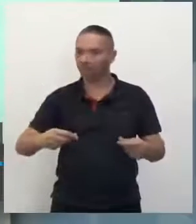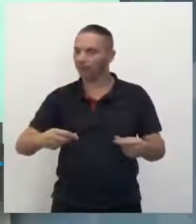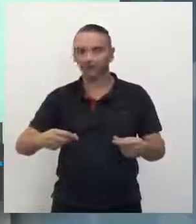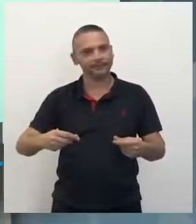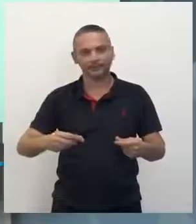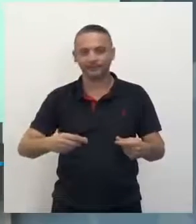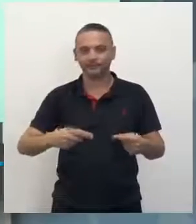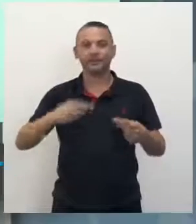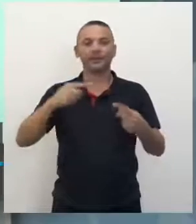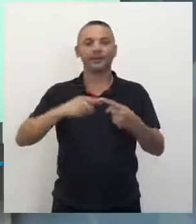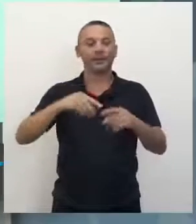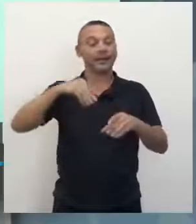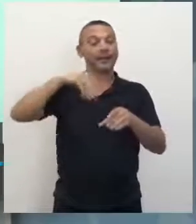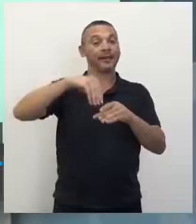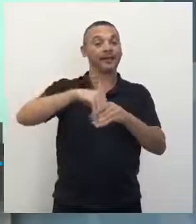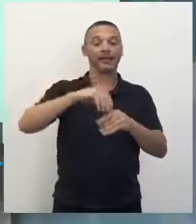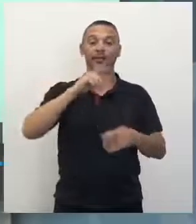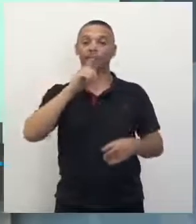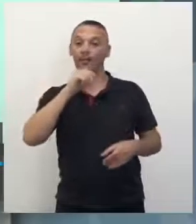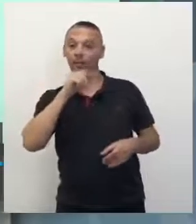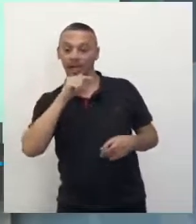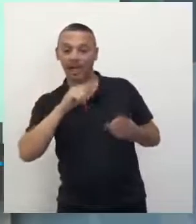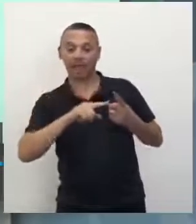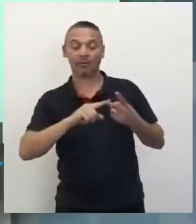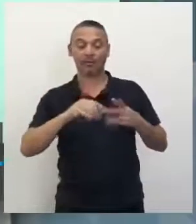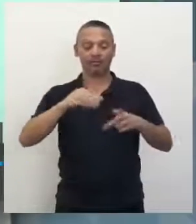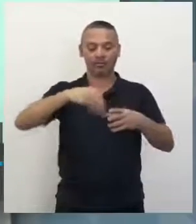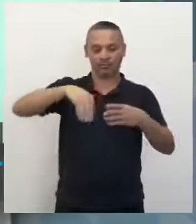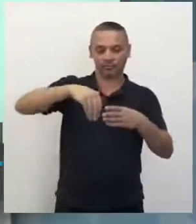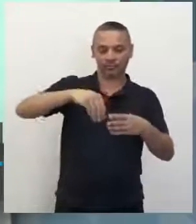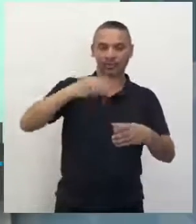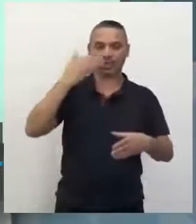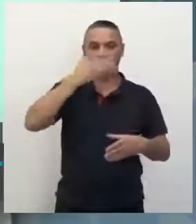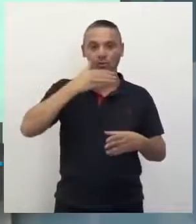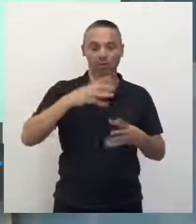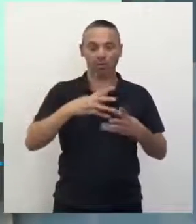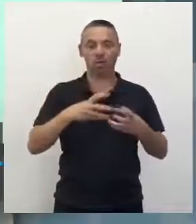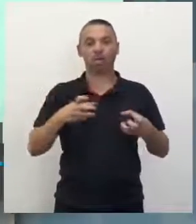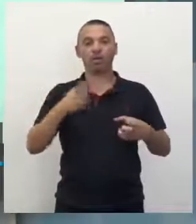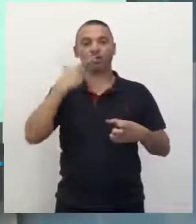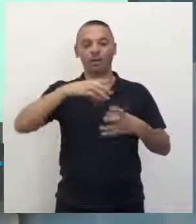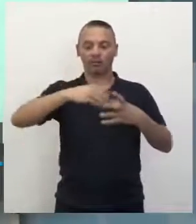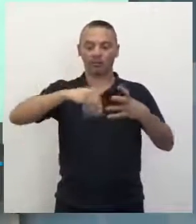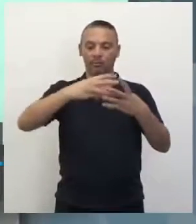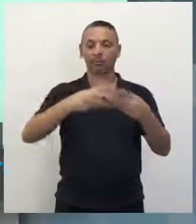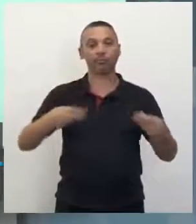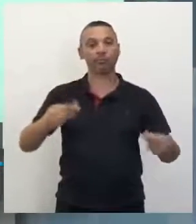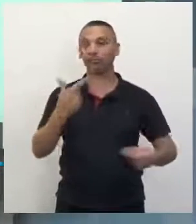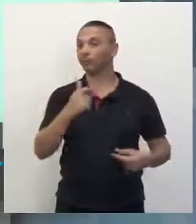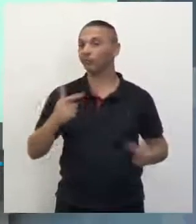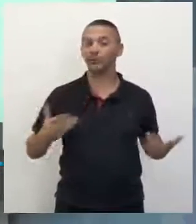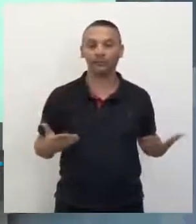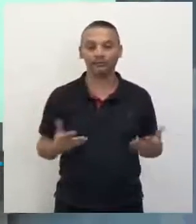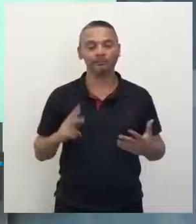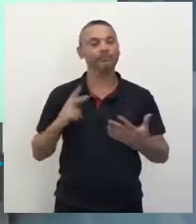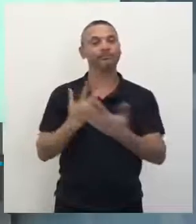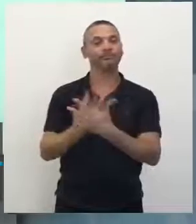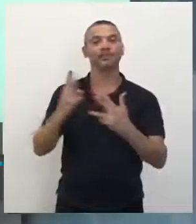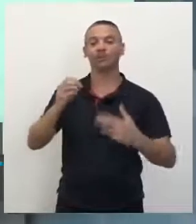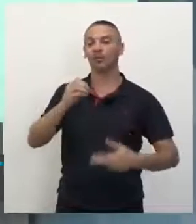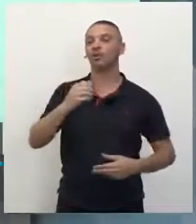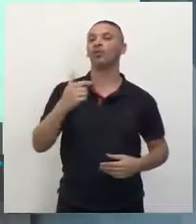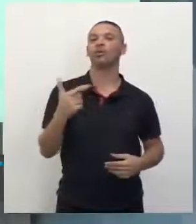aquela solução ali de açúcar e água está saturada, ou seja, não consigo mais dissolver. É o que acontece com o oxigênio no